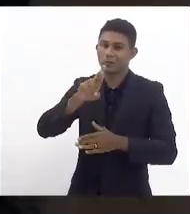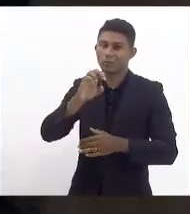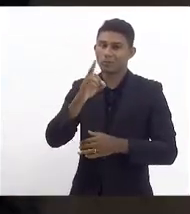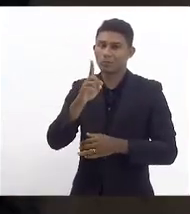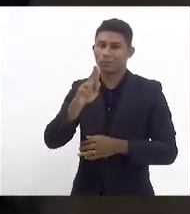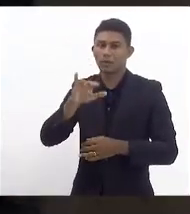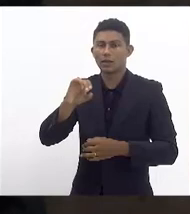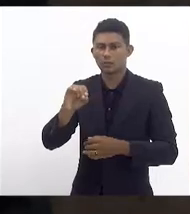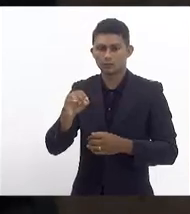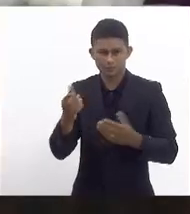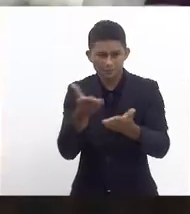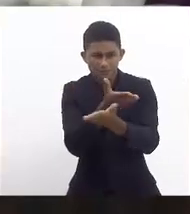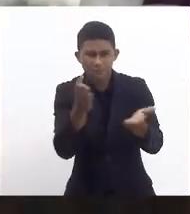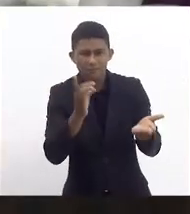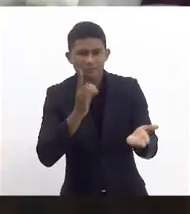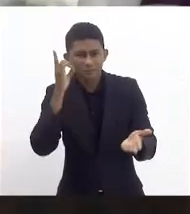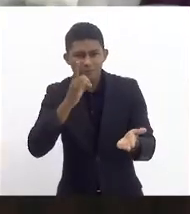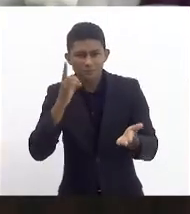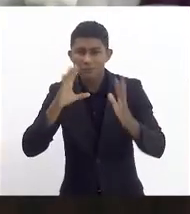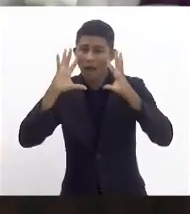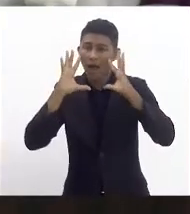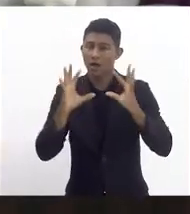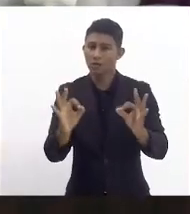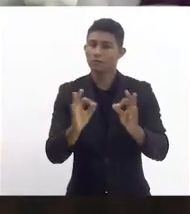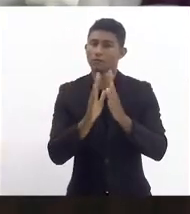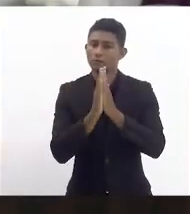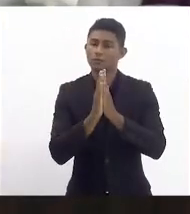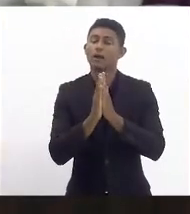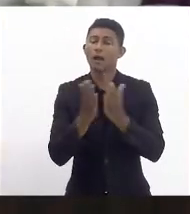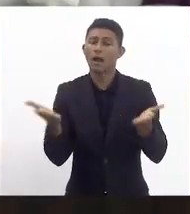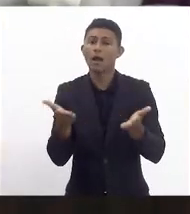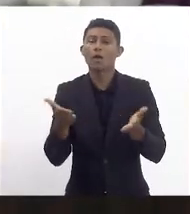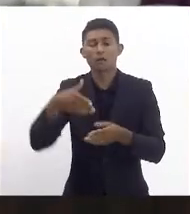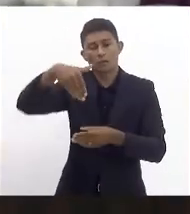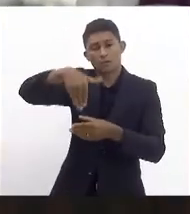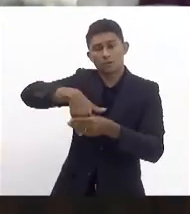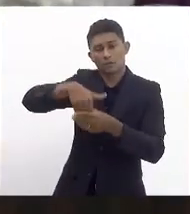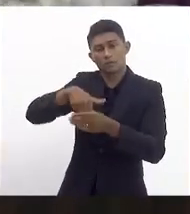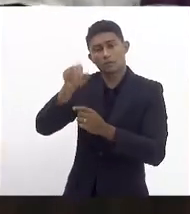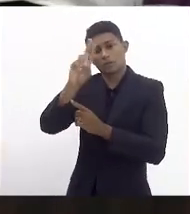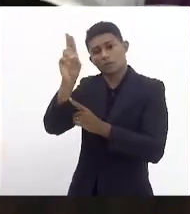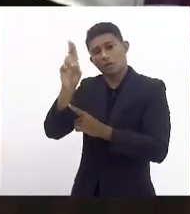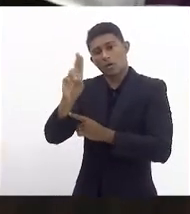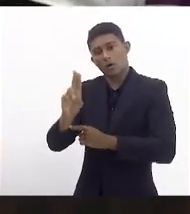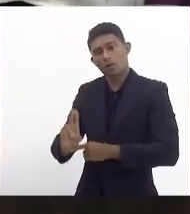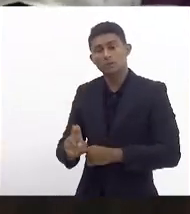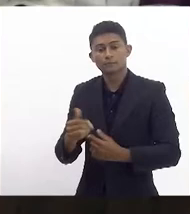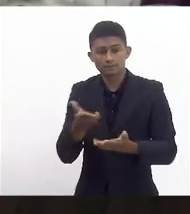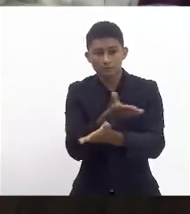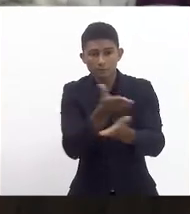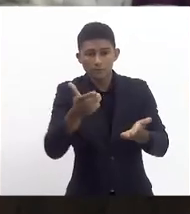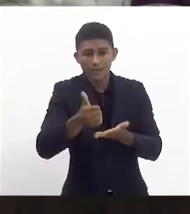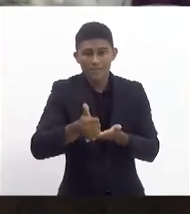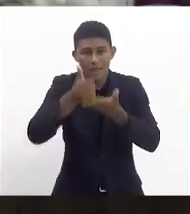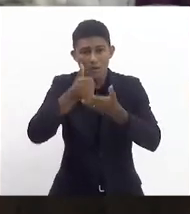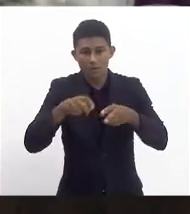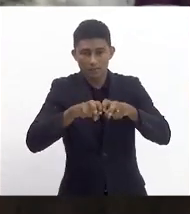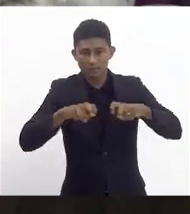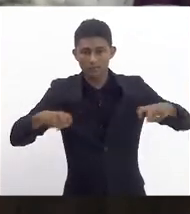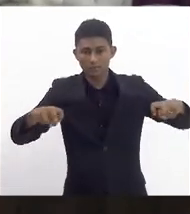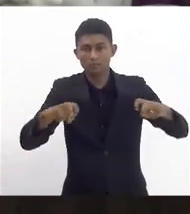presidente, atenção, quero... senhores parlamentares, estamos em procedimento de votação nominal. Atenção, assessoria...